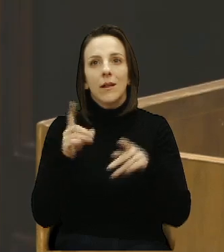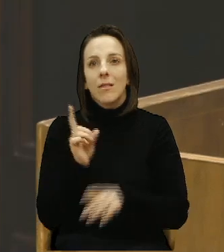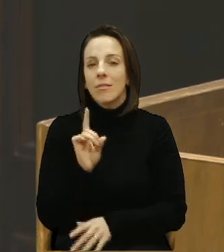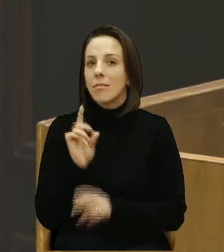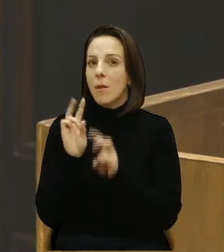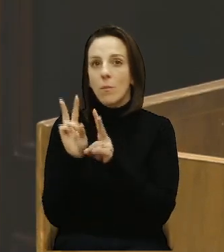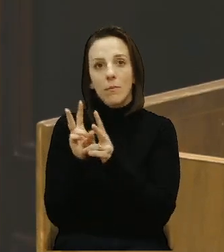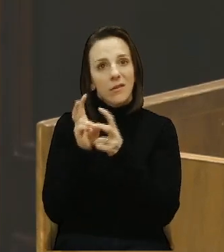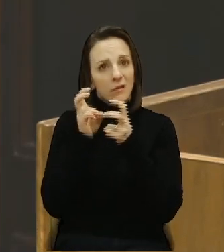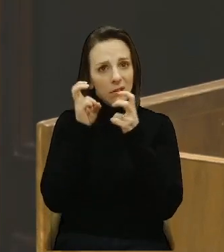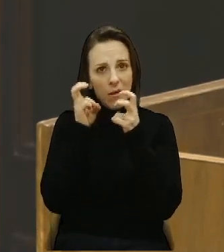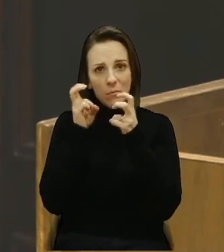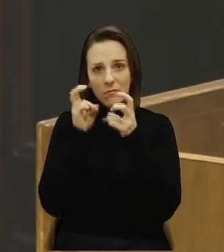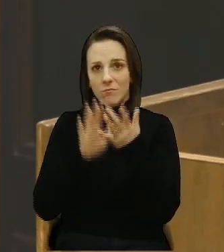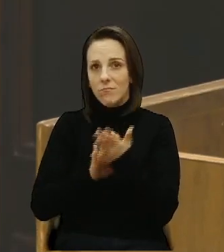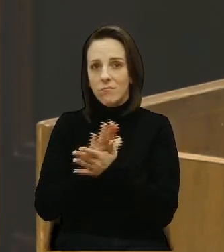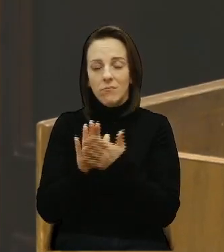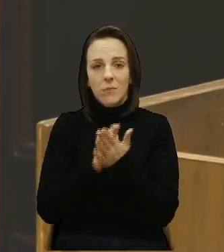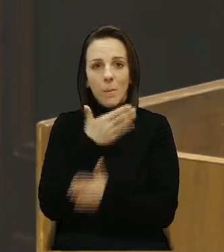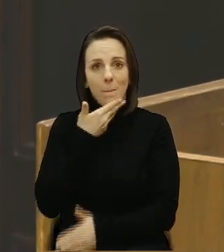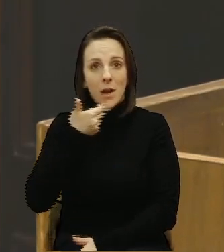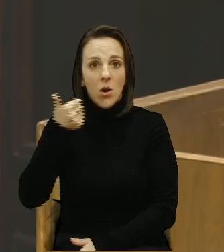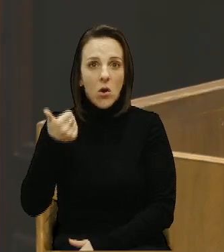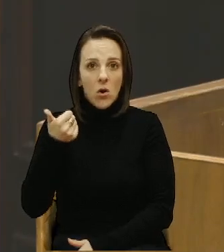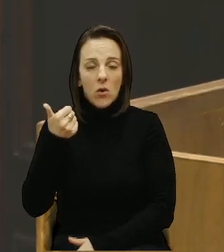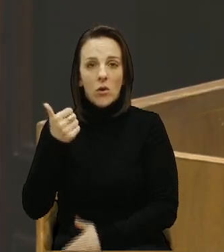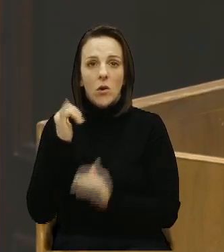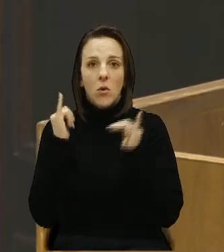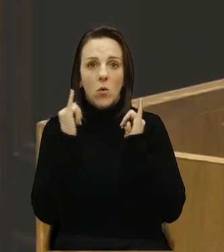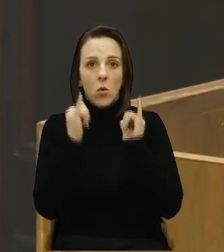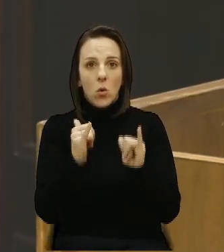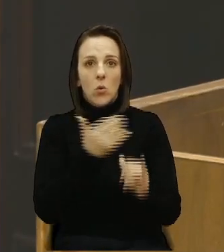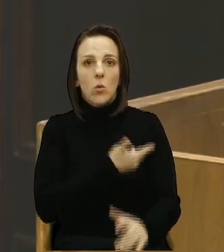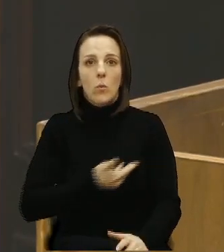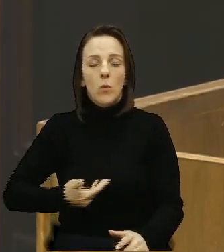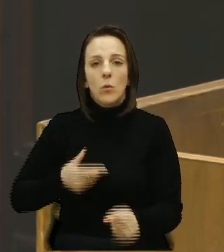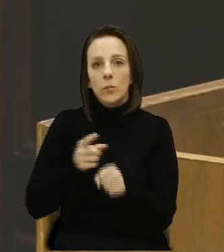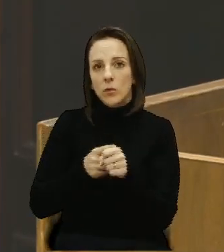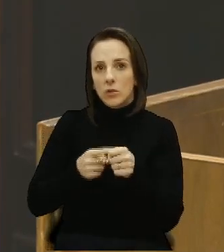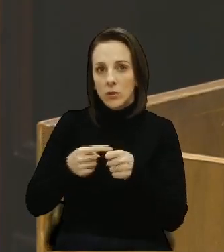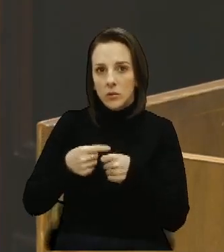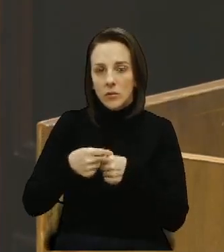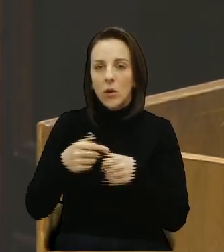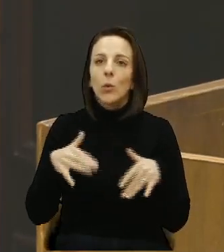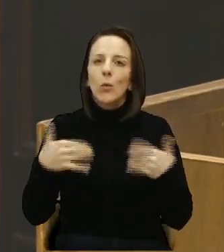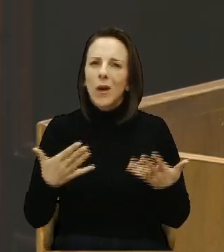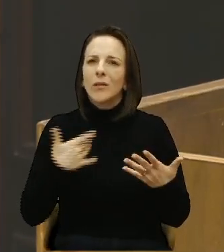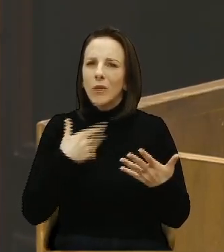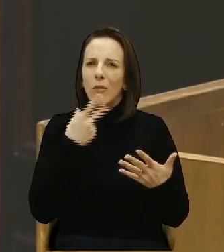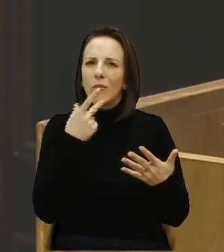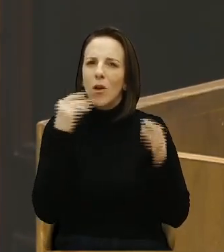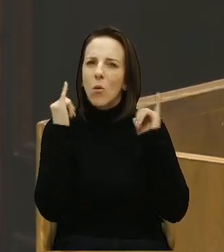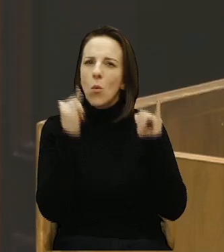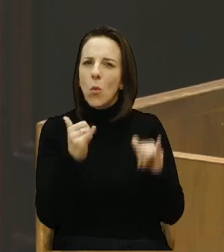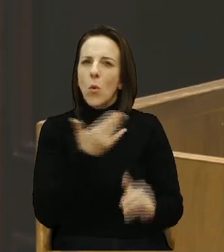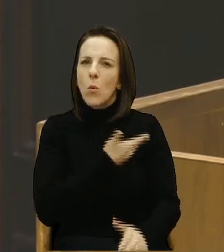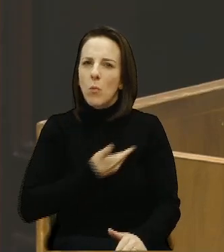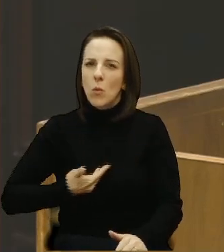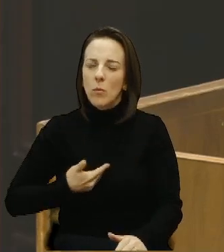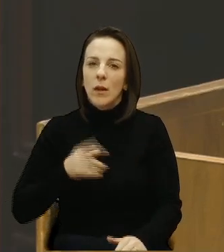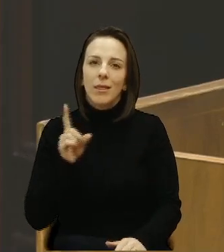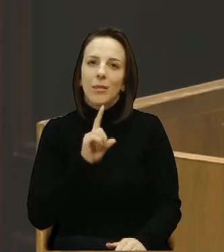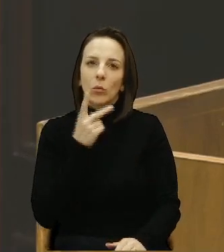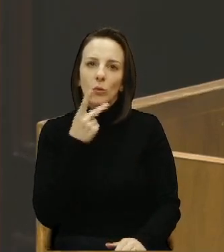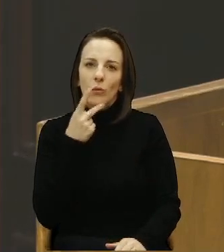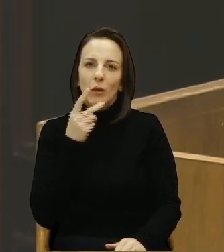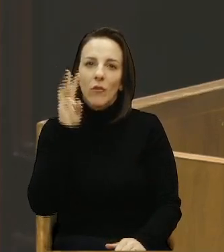percebe melhoria no transporte público da nossa cidade. E aqui, quando eu falo transporte público, eu não estou falando da